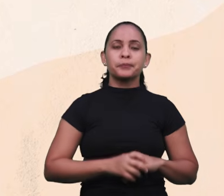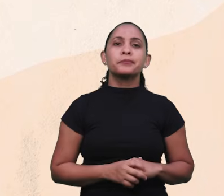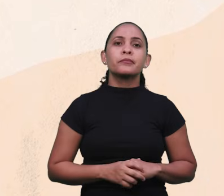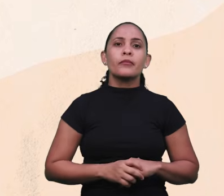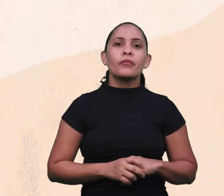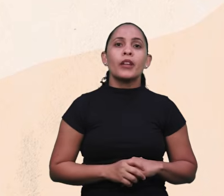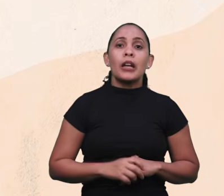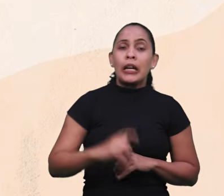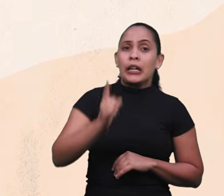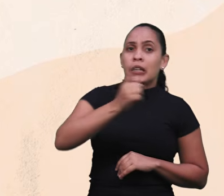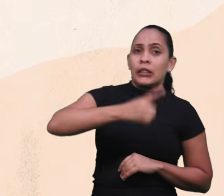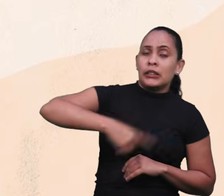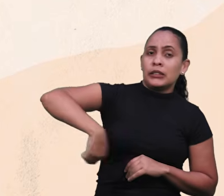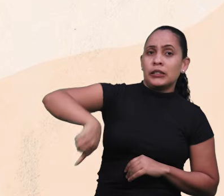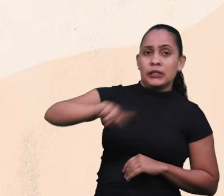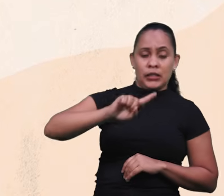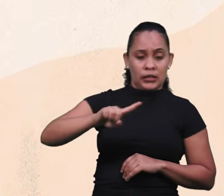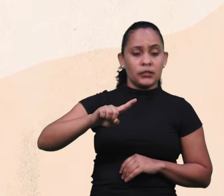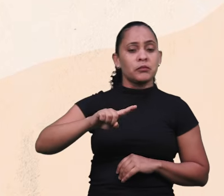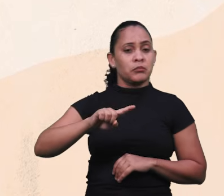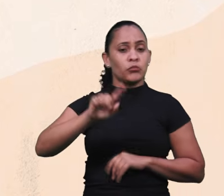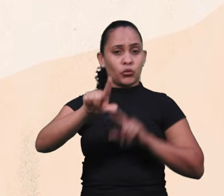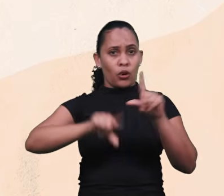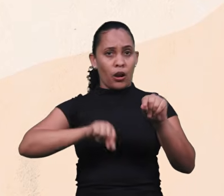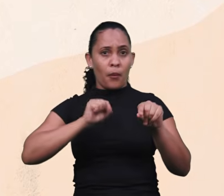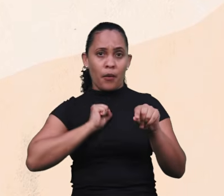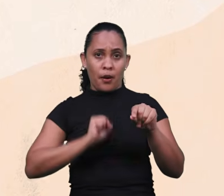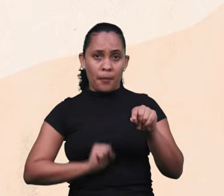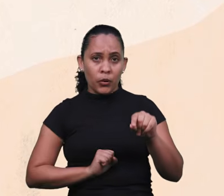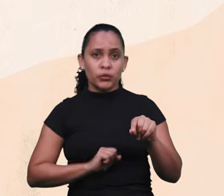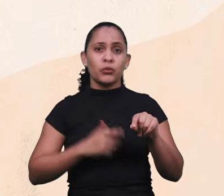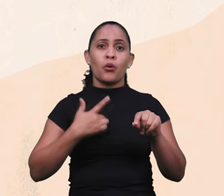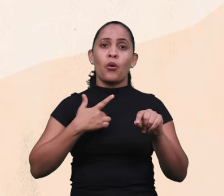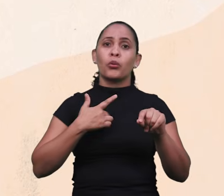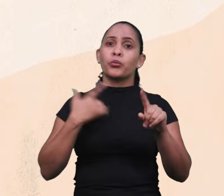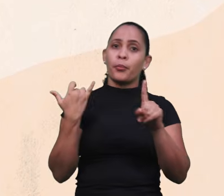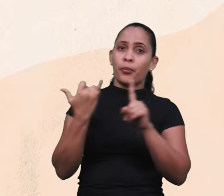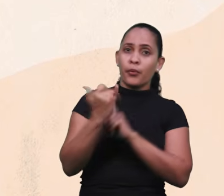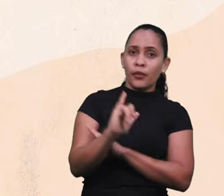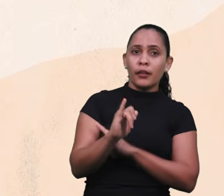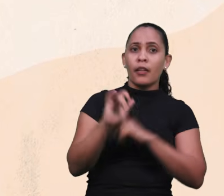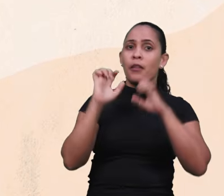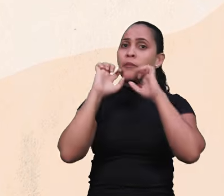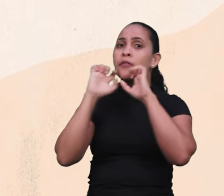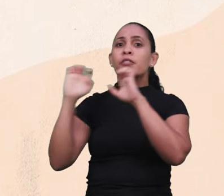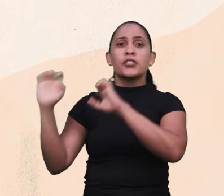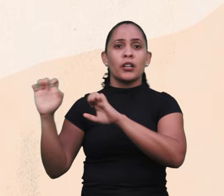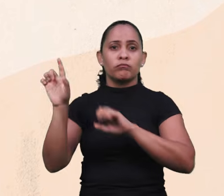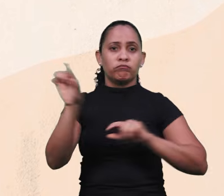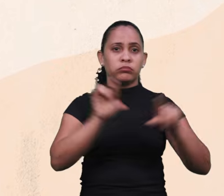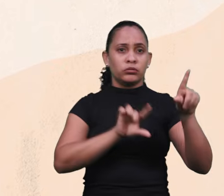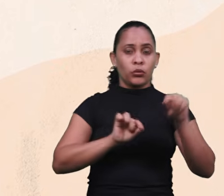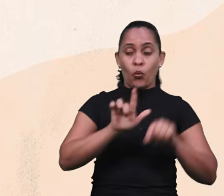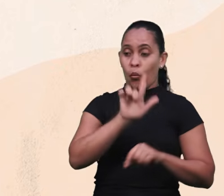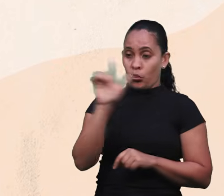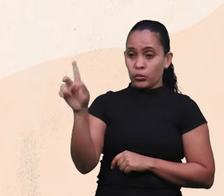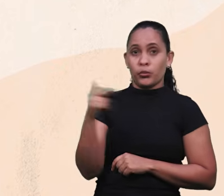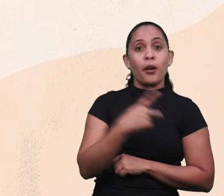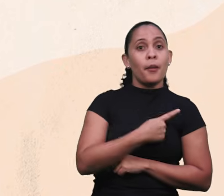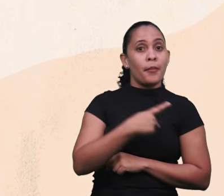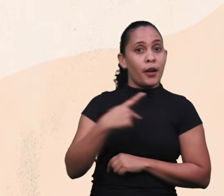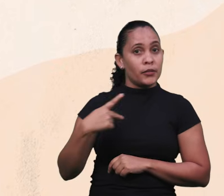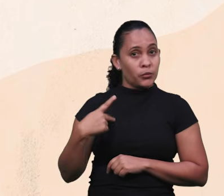assim: E ele mesmo deu uns para apóstolos, outros para profetas e outros para evangelistas, e outros